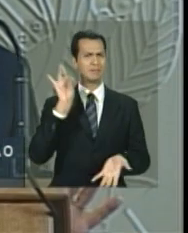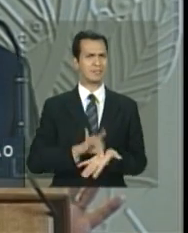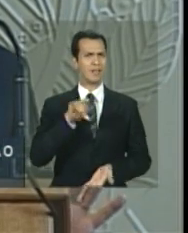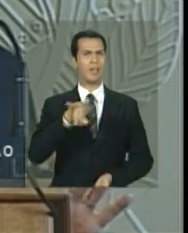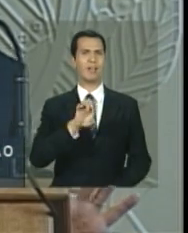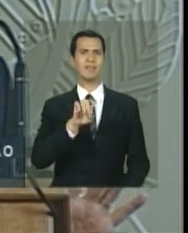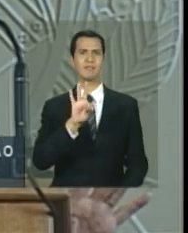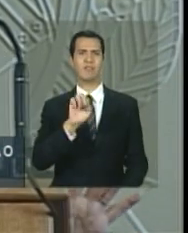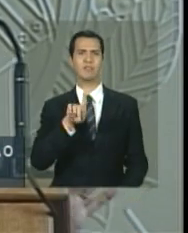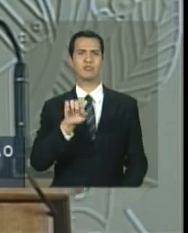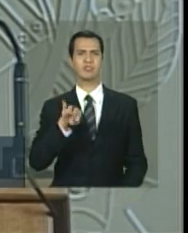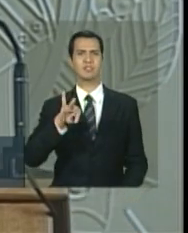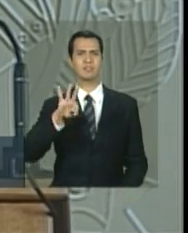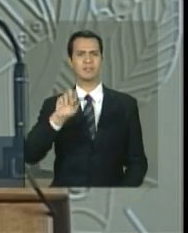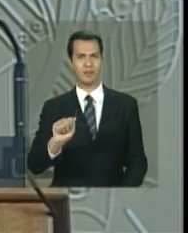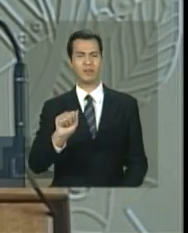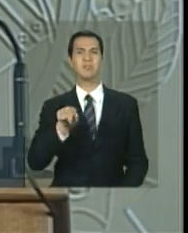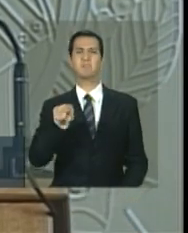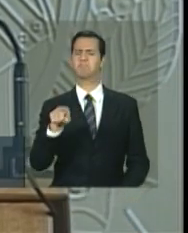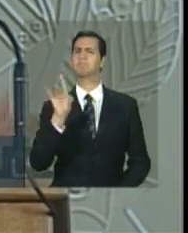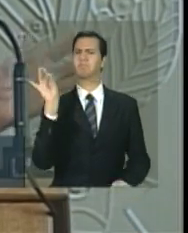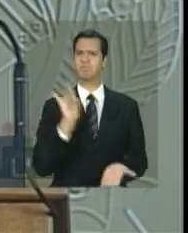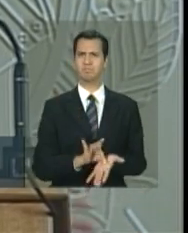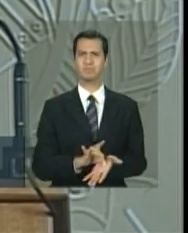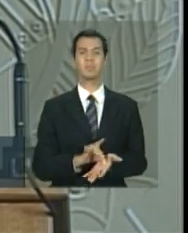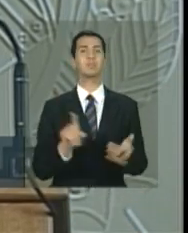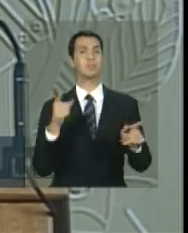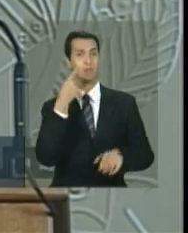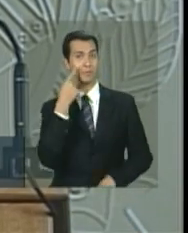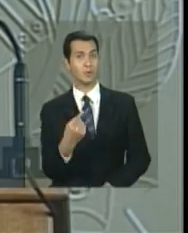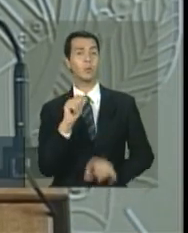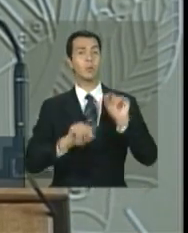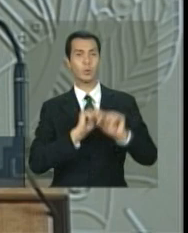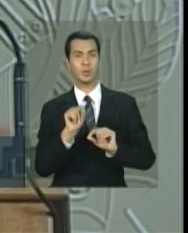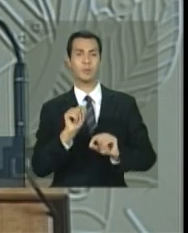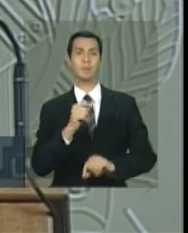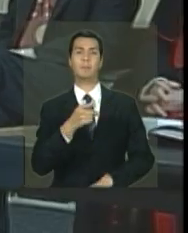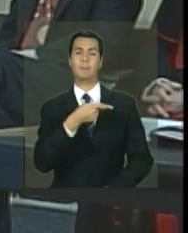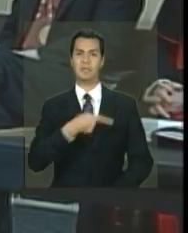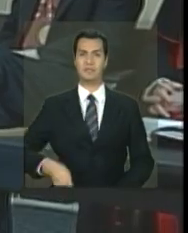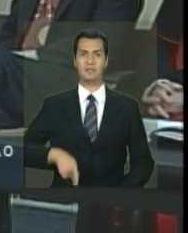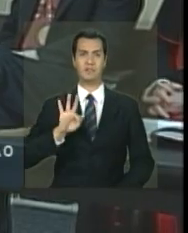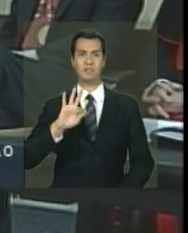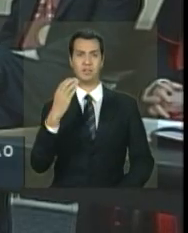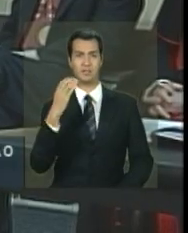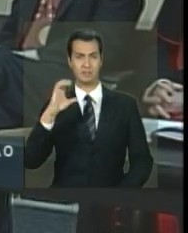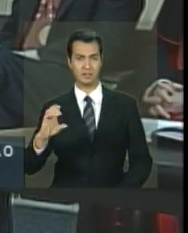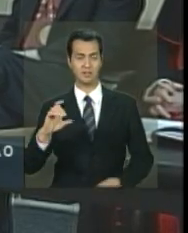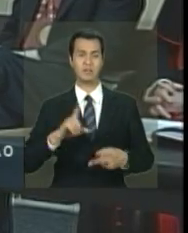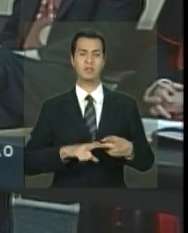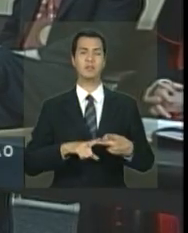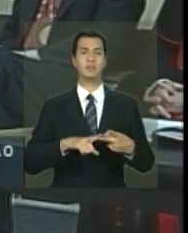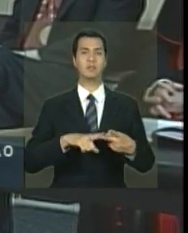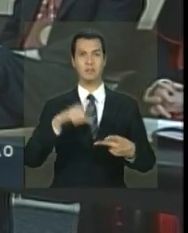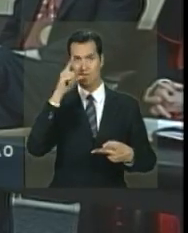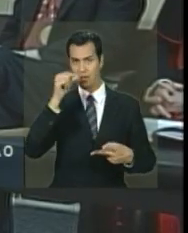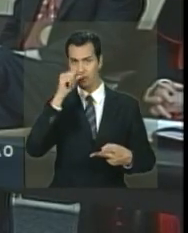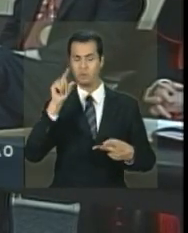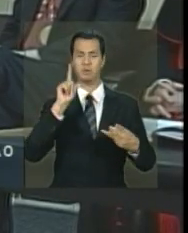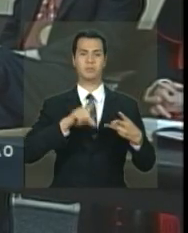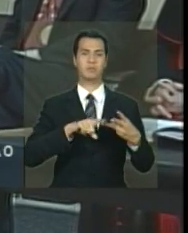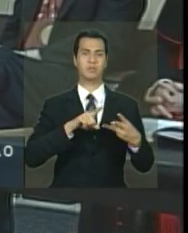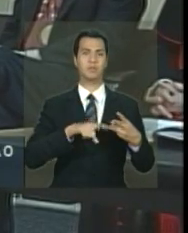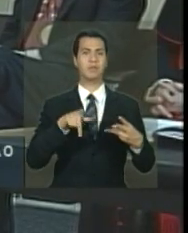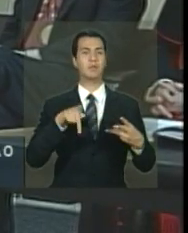mão. Veja que a presidenta Dilma e o governador Geraldo Alckmin, o presidente Fernando Henrique, são testemunhas deste fato, o prefeito Kassab,